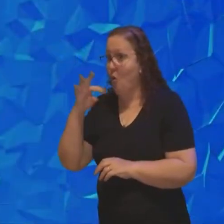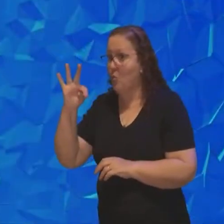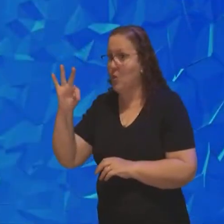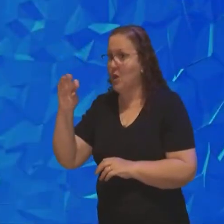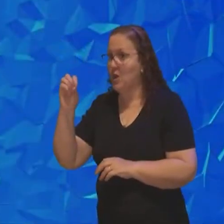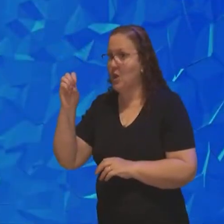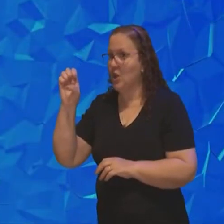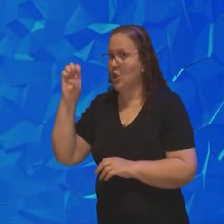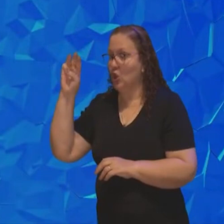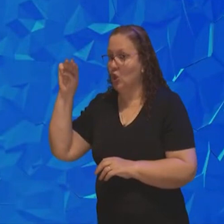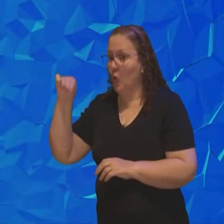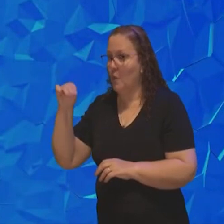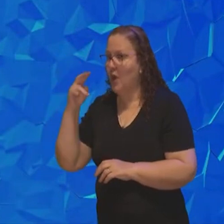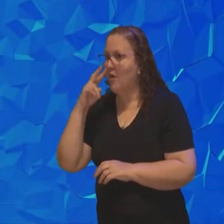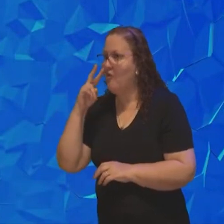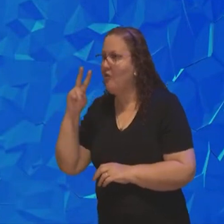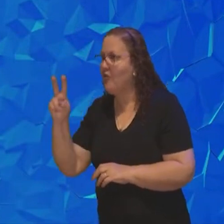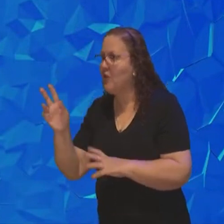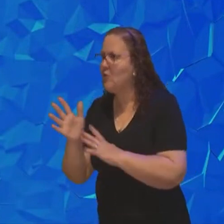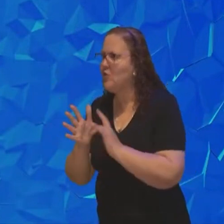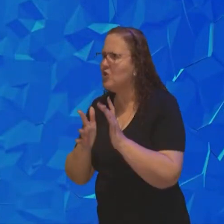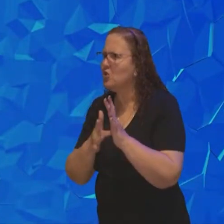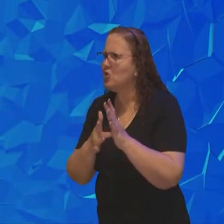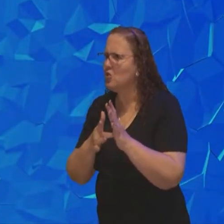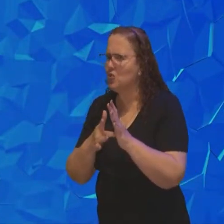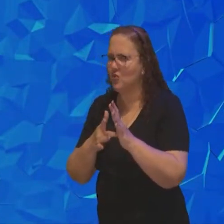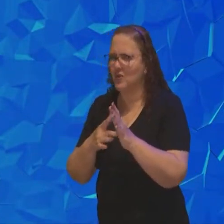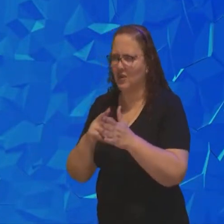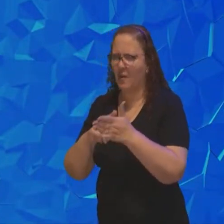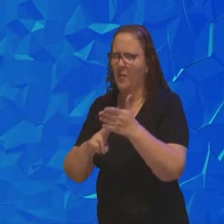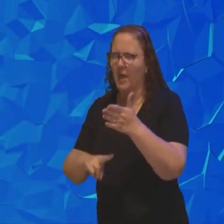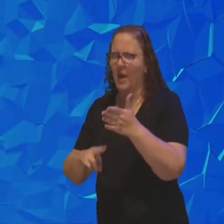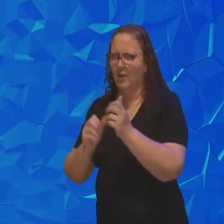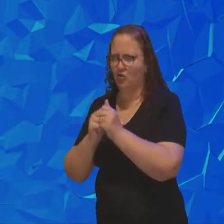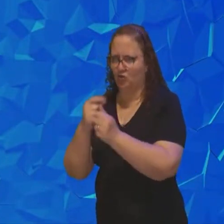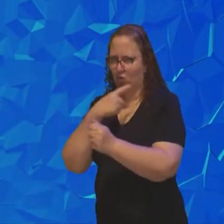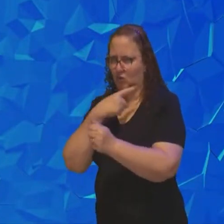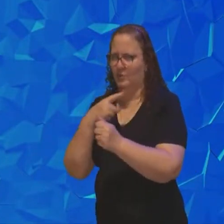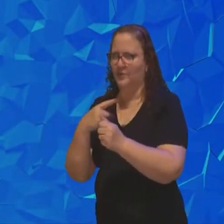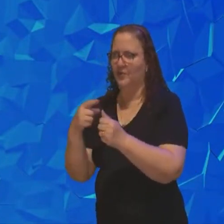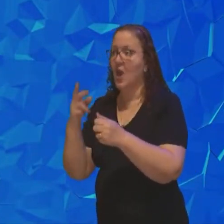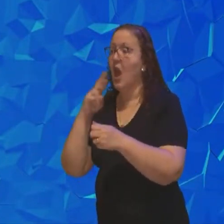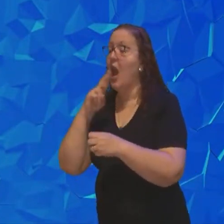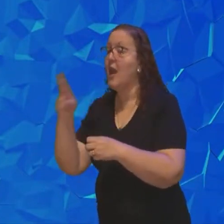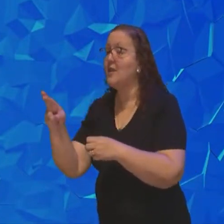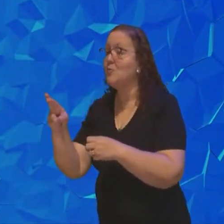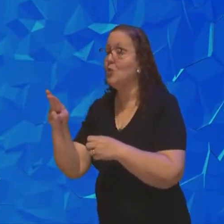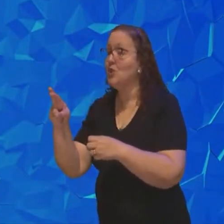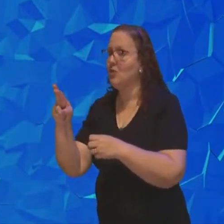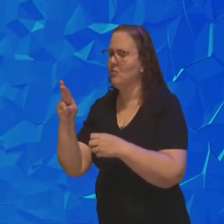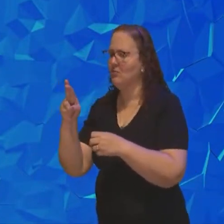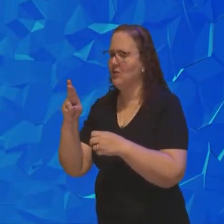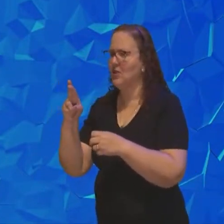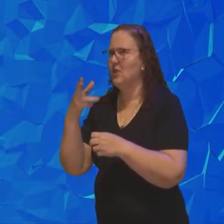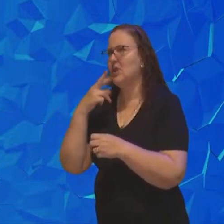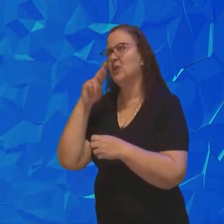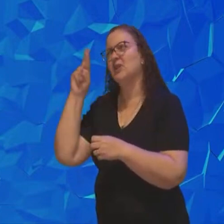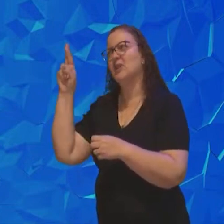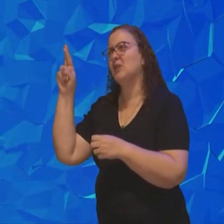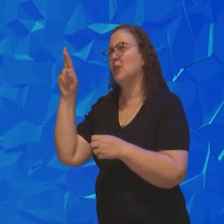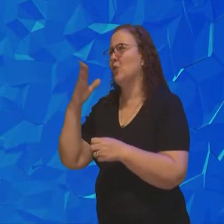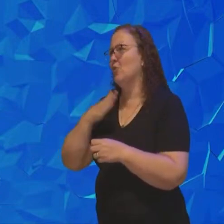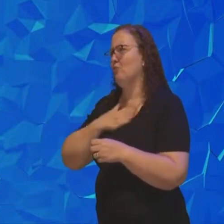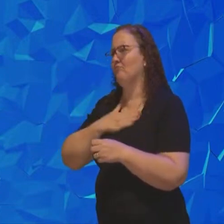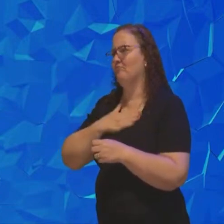Leiam todos comigo esse verso em voz alta, pode ler em voz alta comigo? Respondeu-lhe Tomé: Senhor meu.